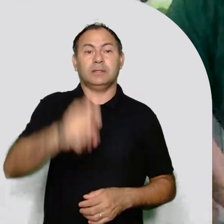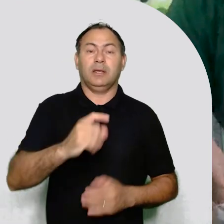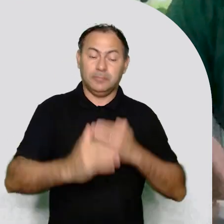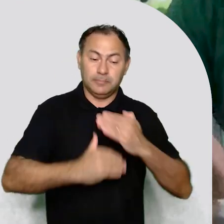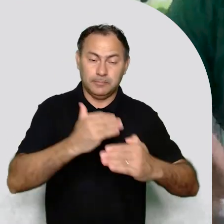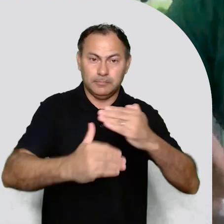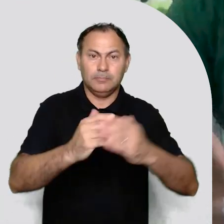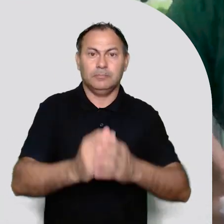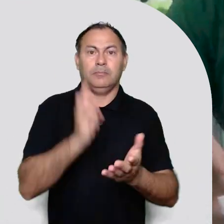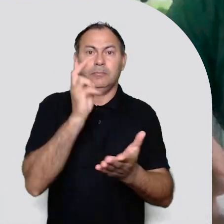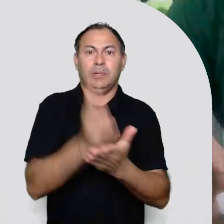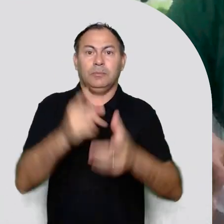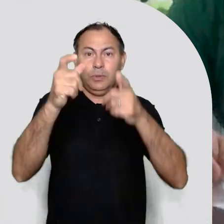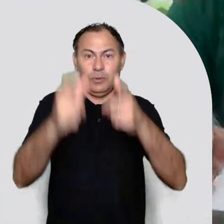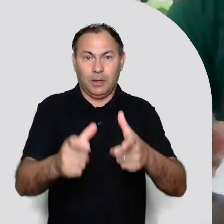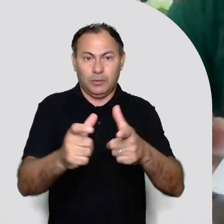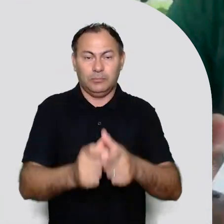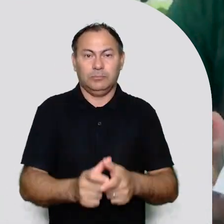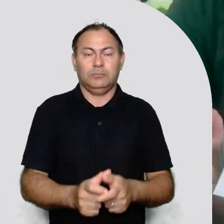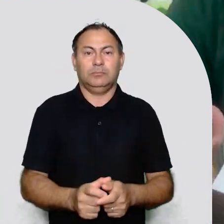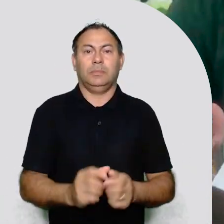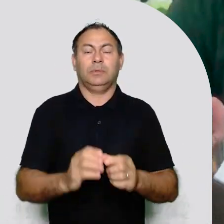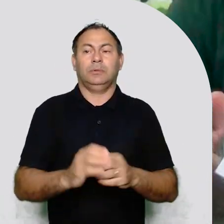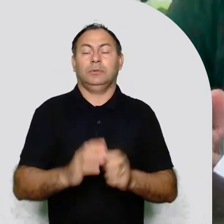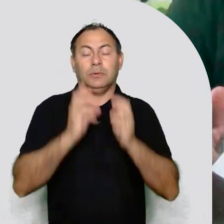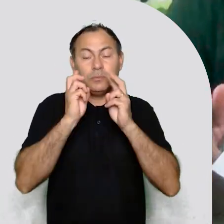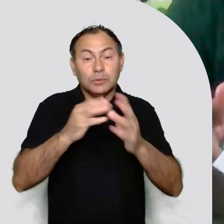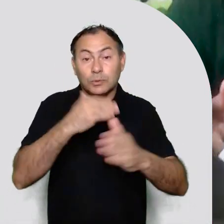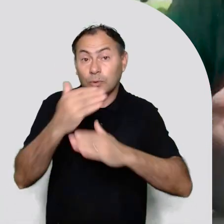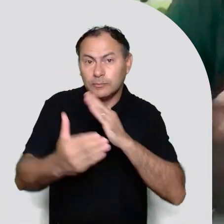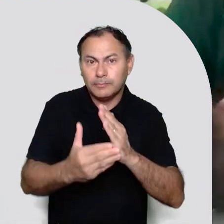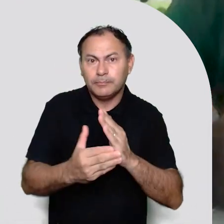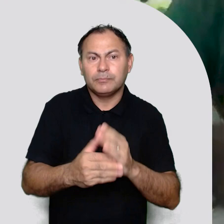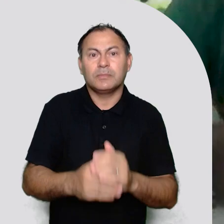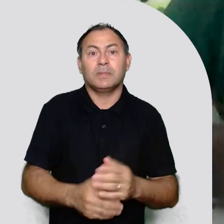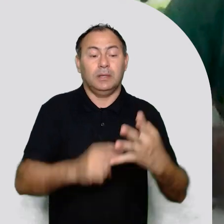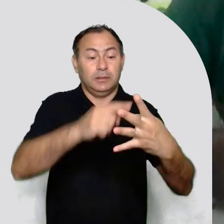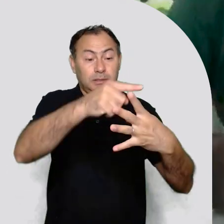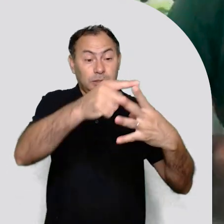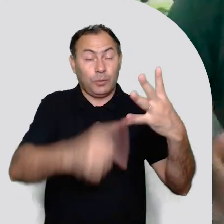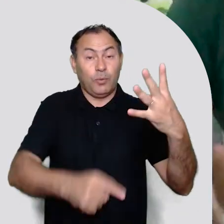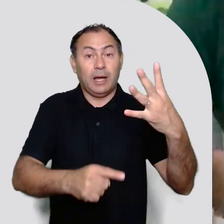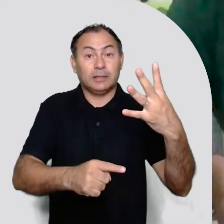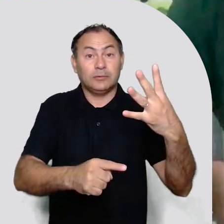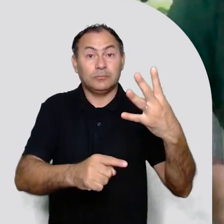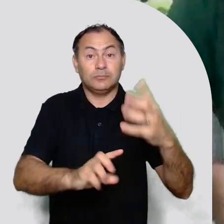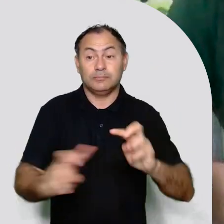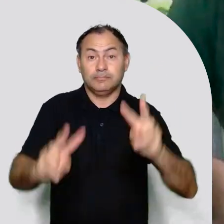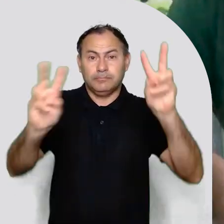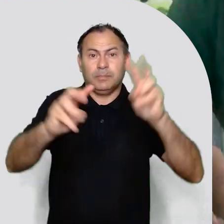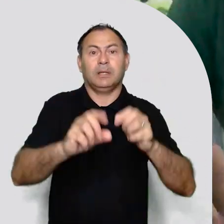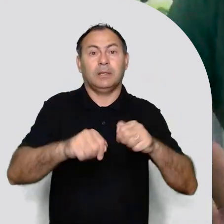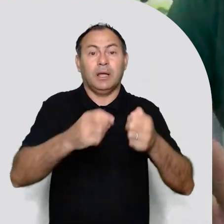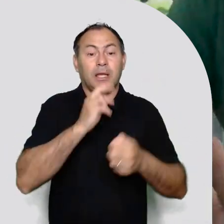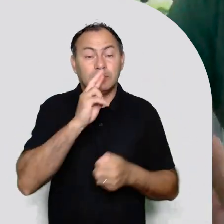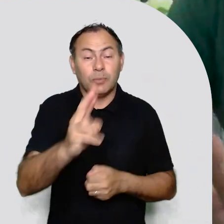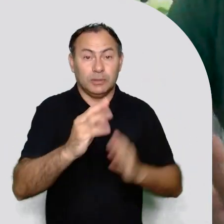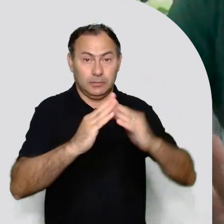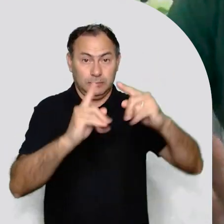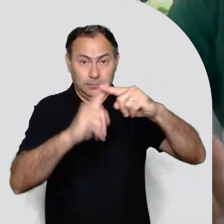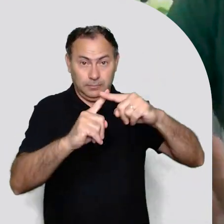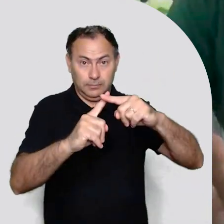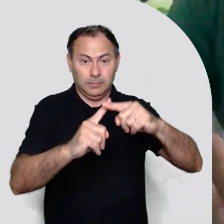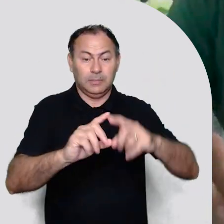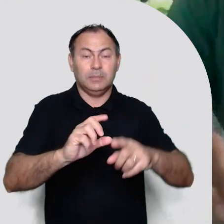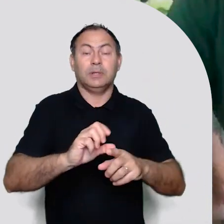e prosperar no mesmo local, com os mesmos recursos disponíveis. Com base nesses 4 princípios, você pode enquadrar suas respostas da igreja